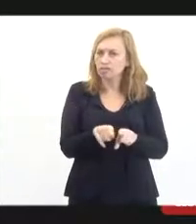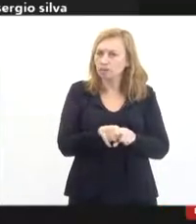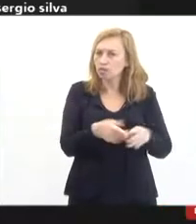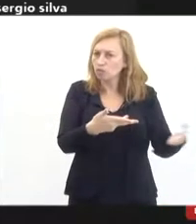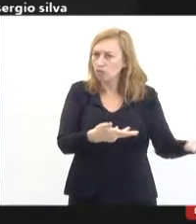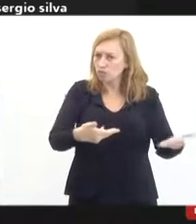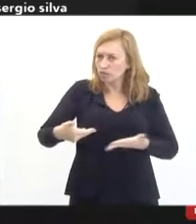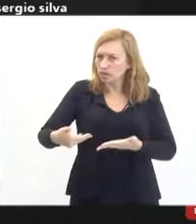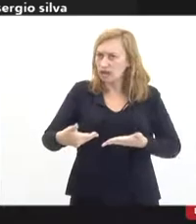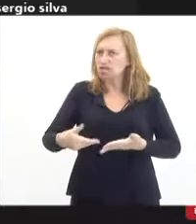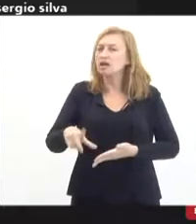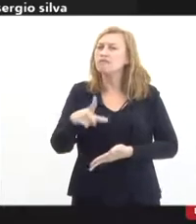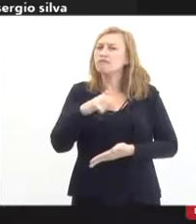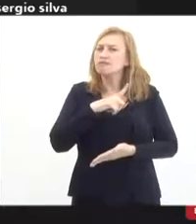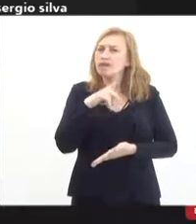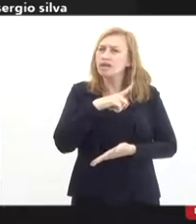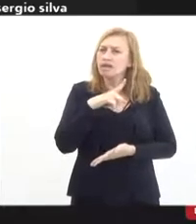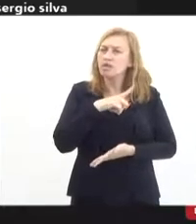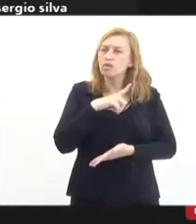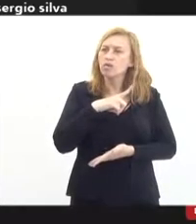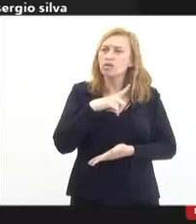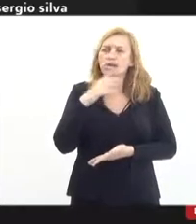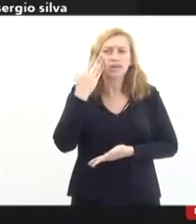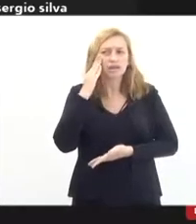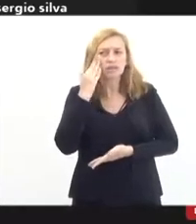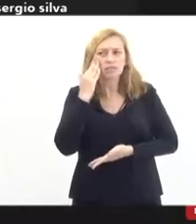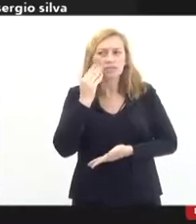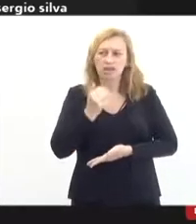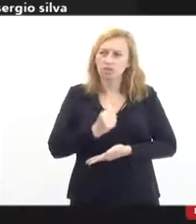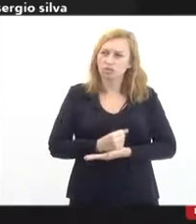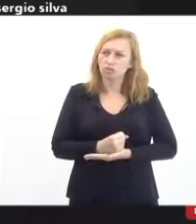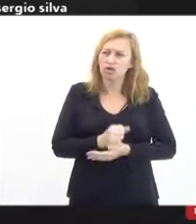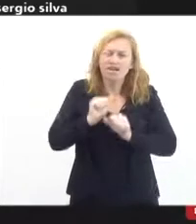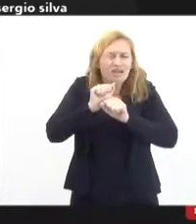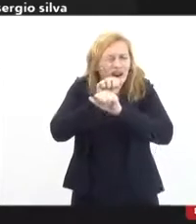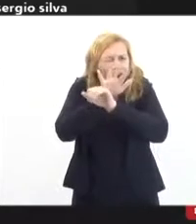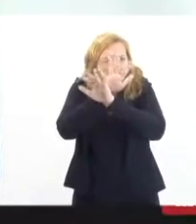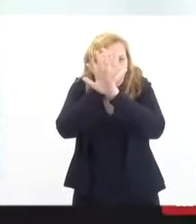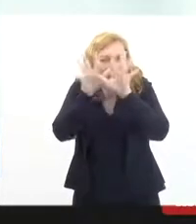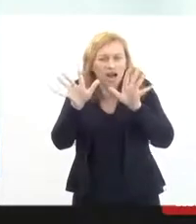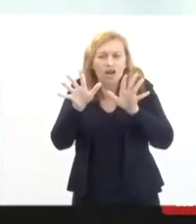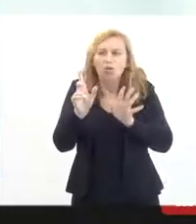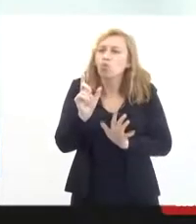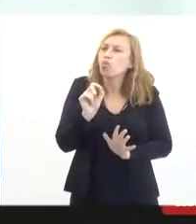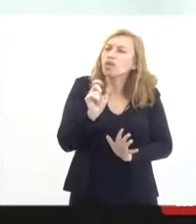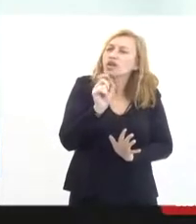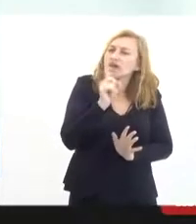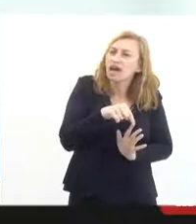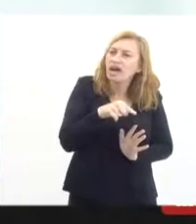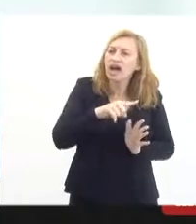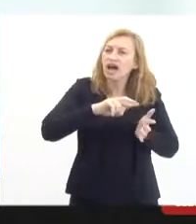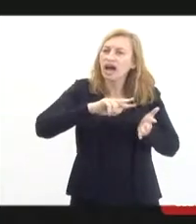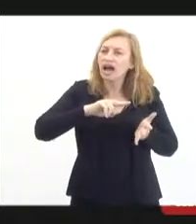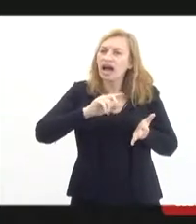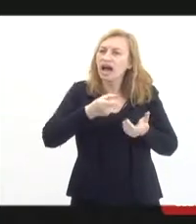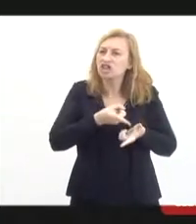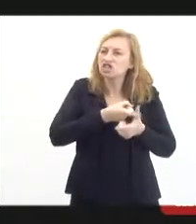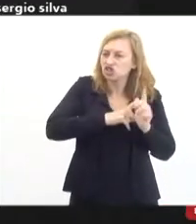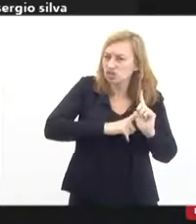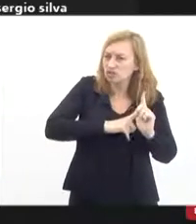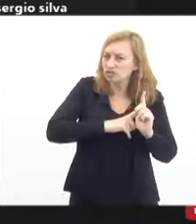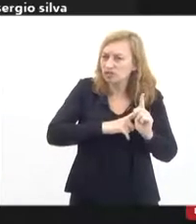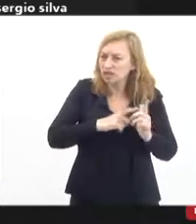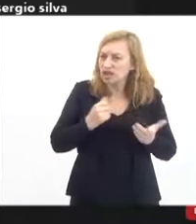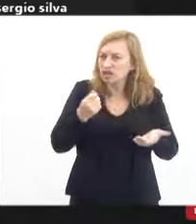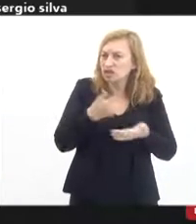tenham uma noção, né, do que é a dívida ativa do Estado,